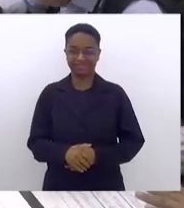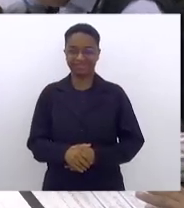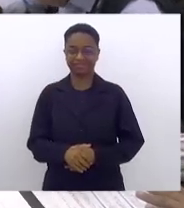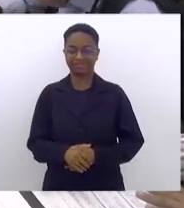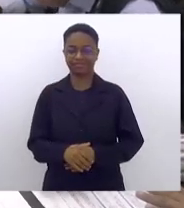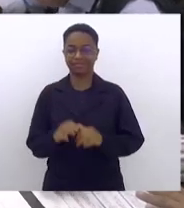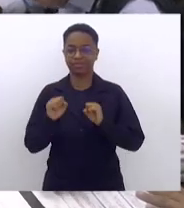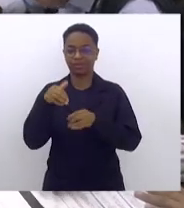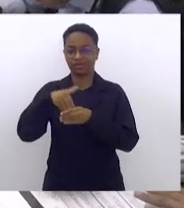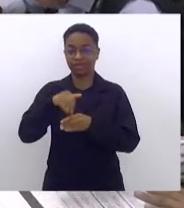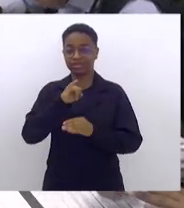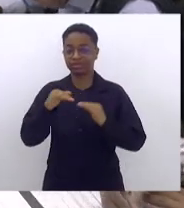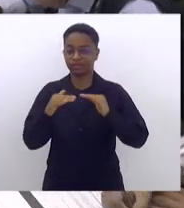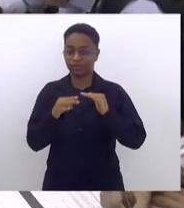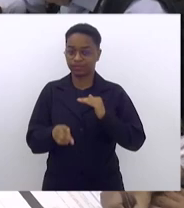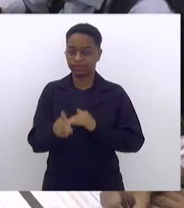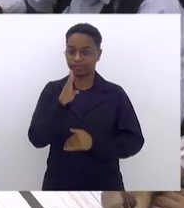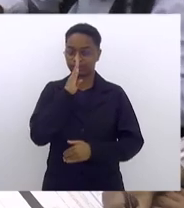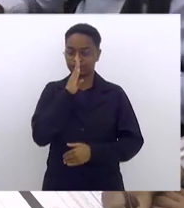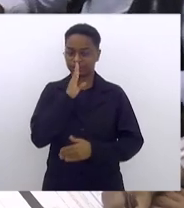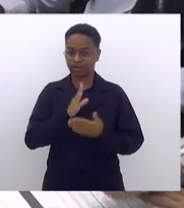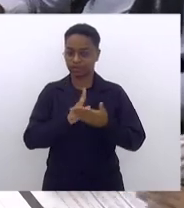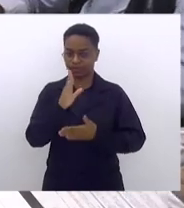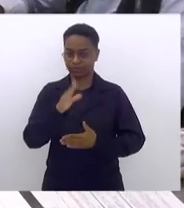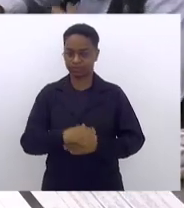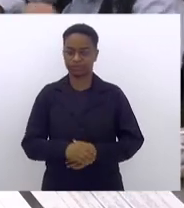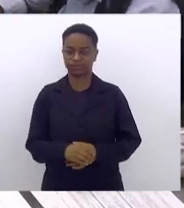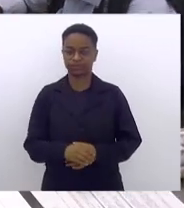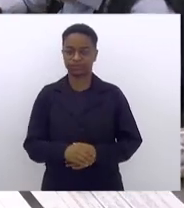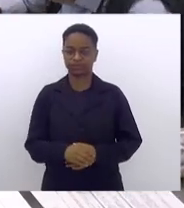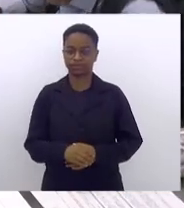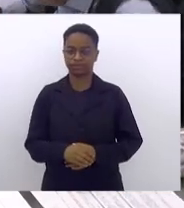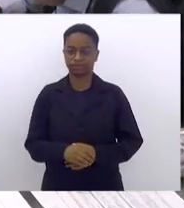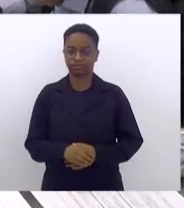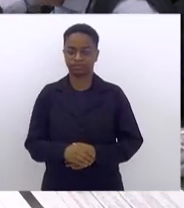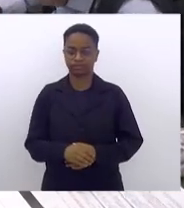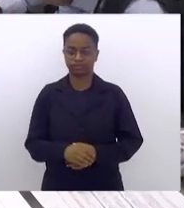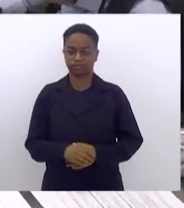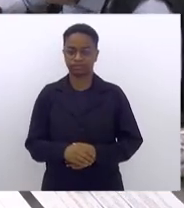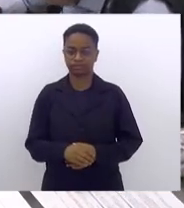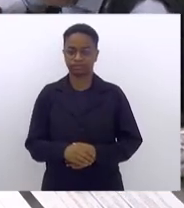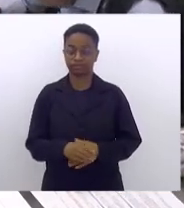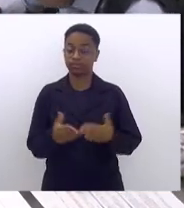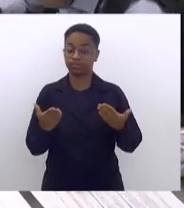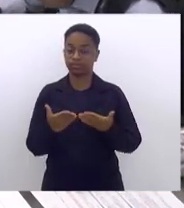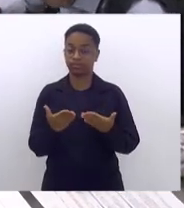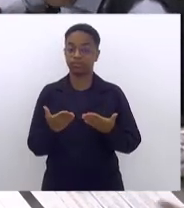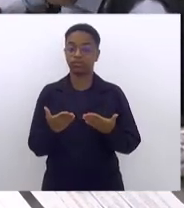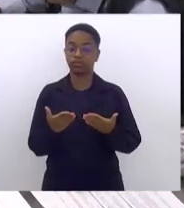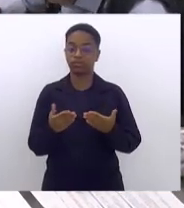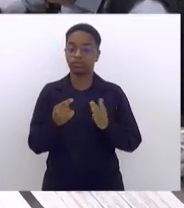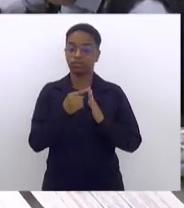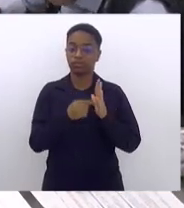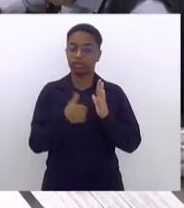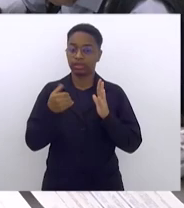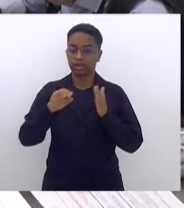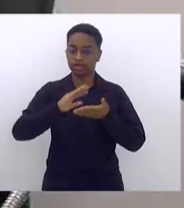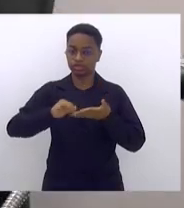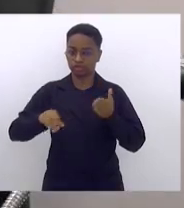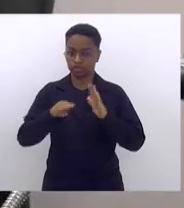Em votação, seus que aprovam, permaneçam como estão, aprovado. Passemos ao item. O item 10 está retirado de